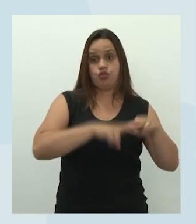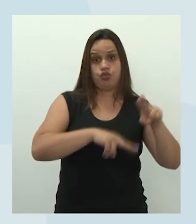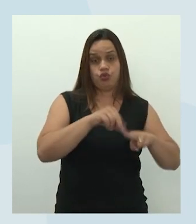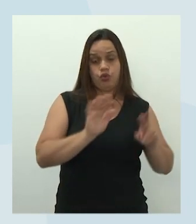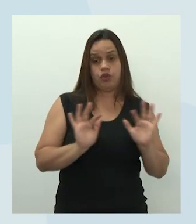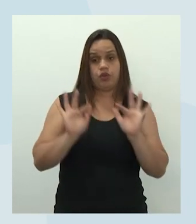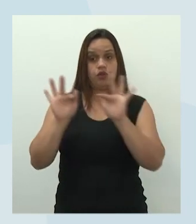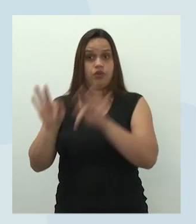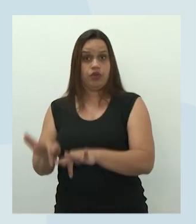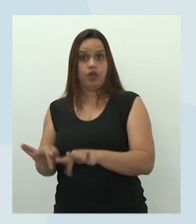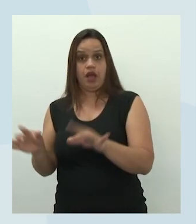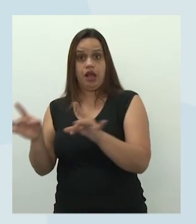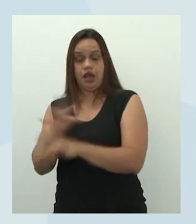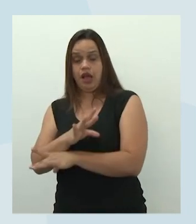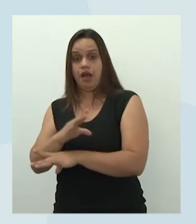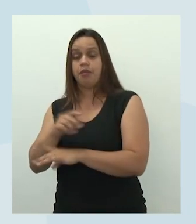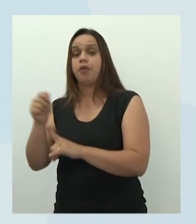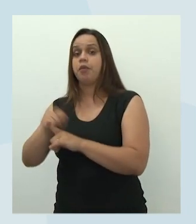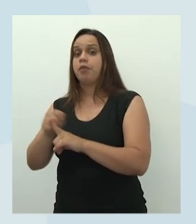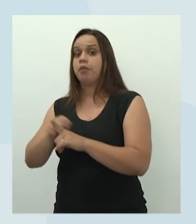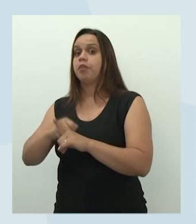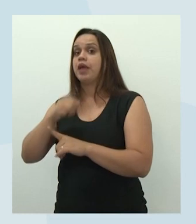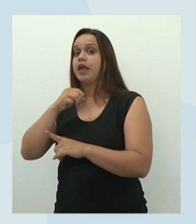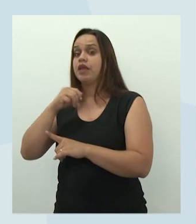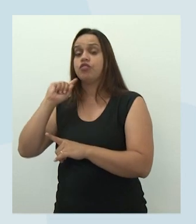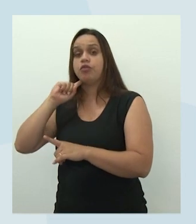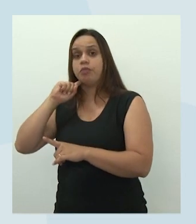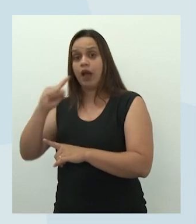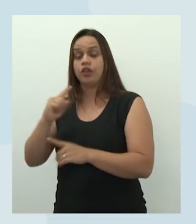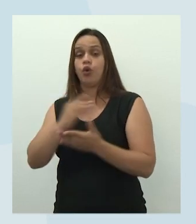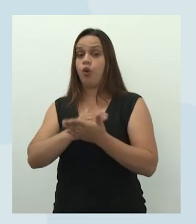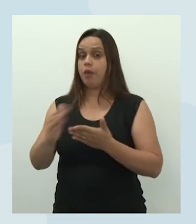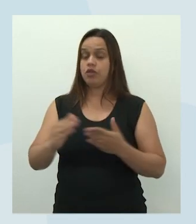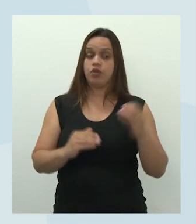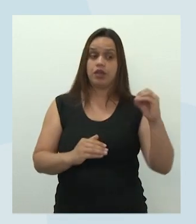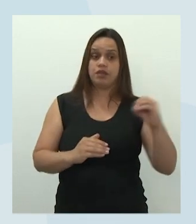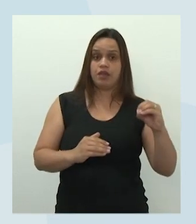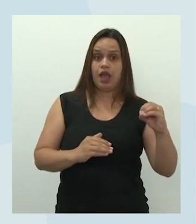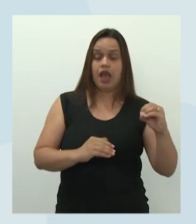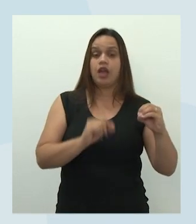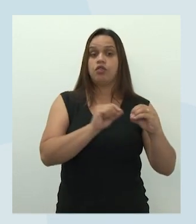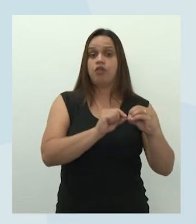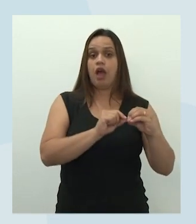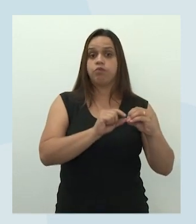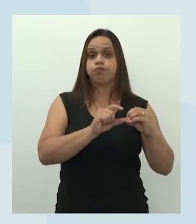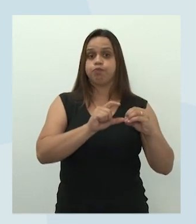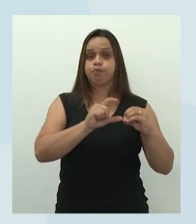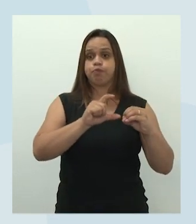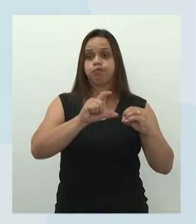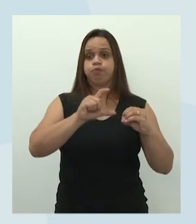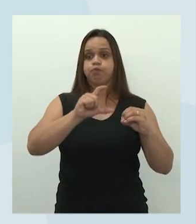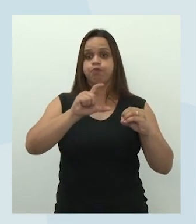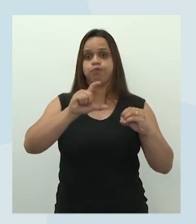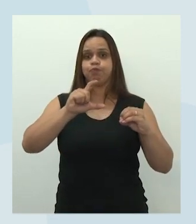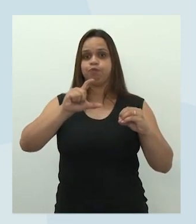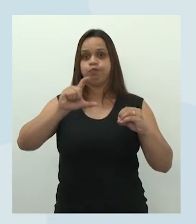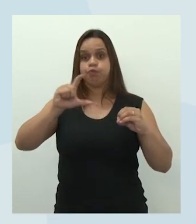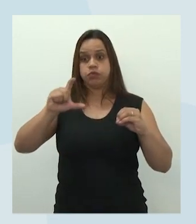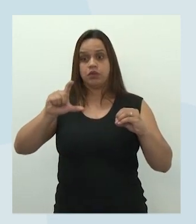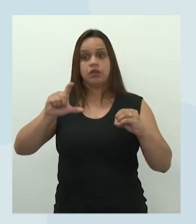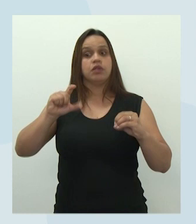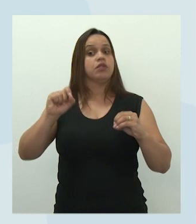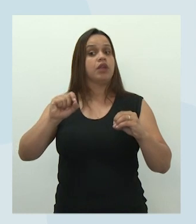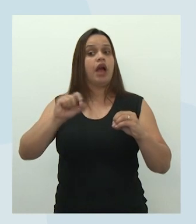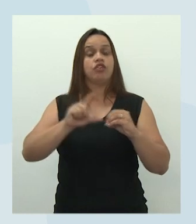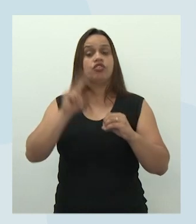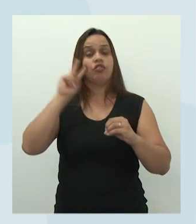no mês de maio. Então, ele começa lá no 0, vai crescendo e vai terminar em 5 pés. Ou seja, a